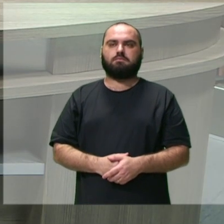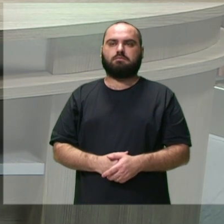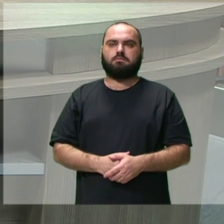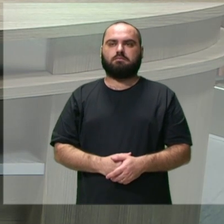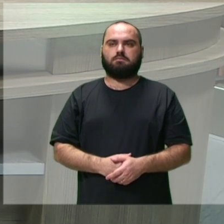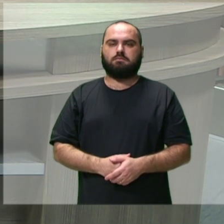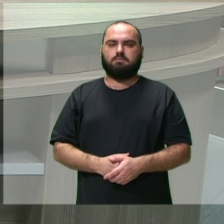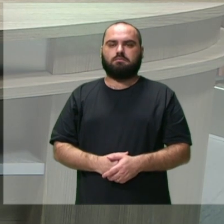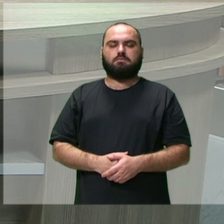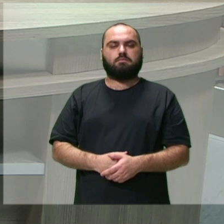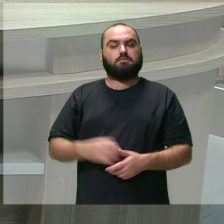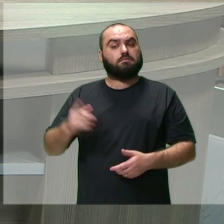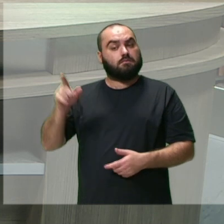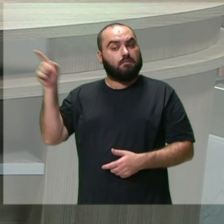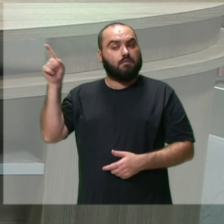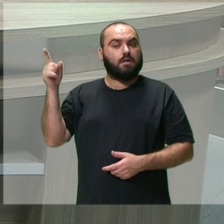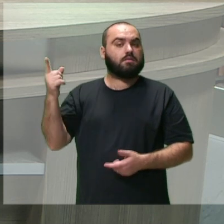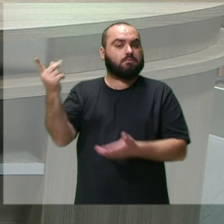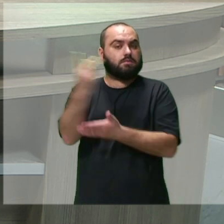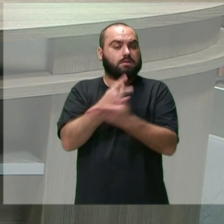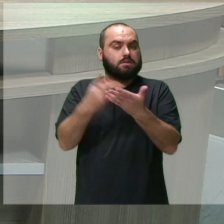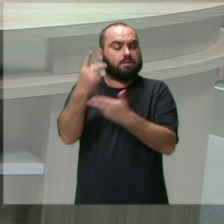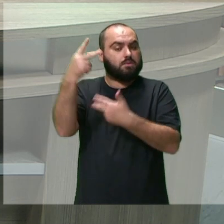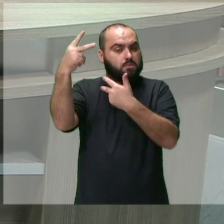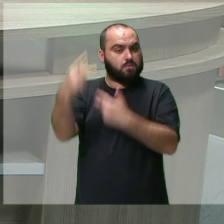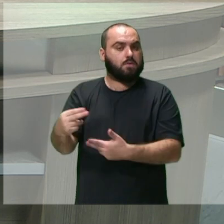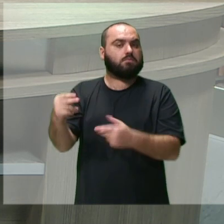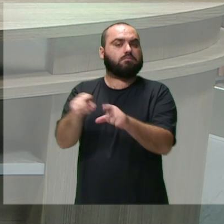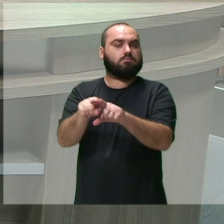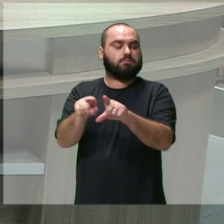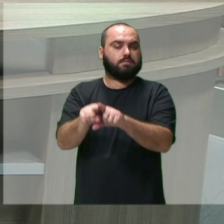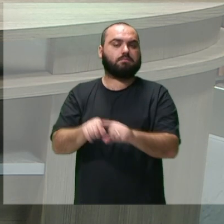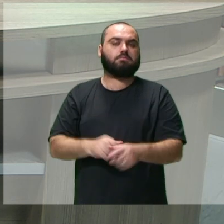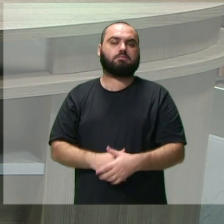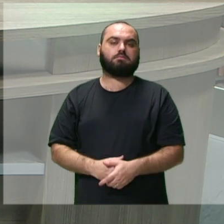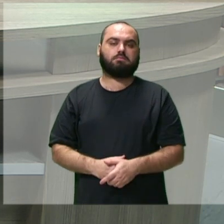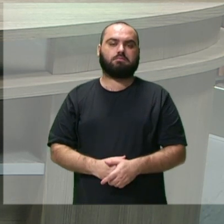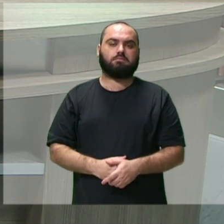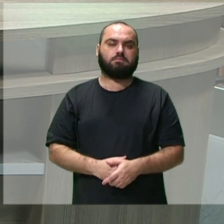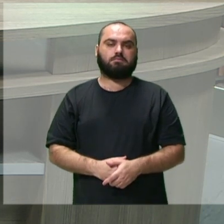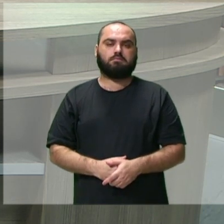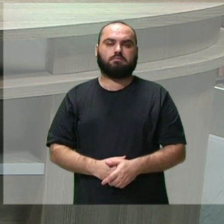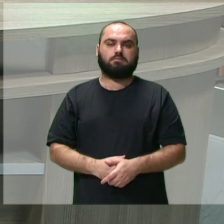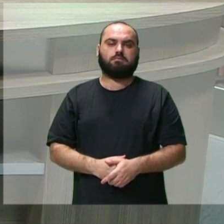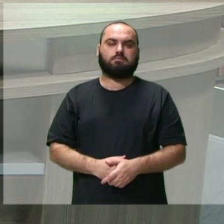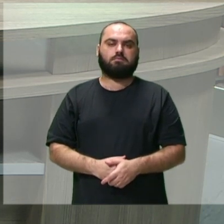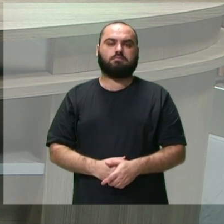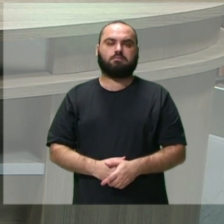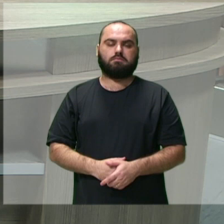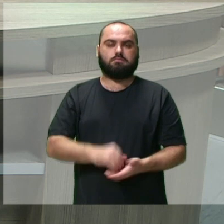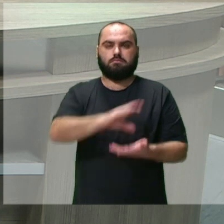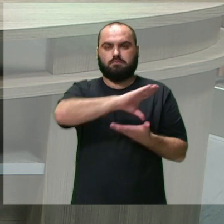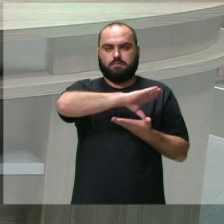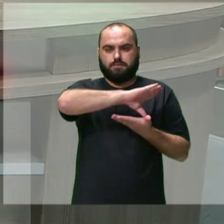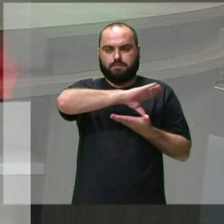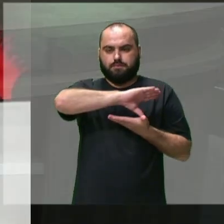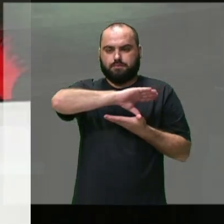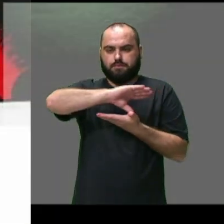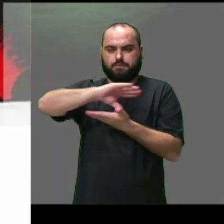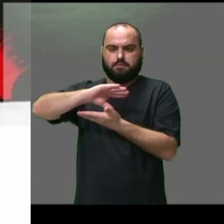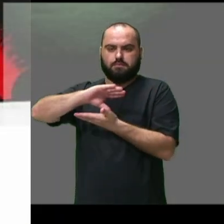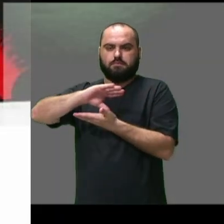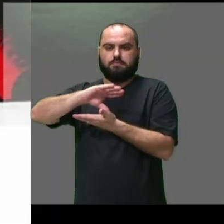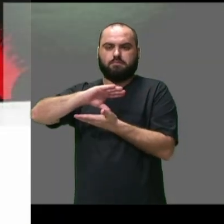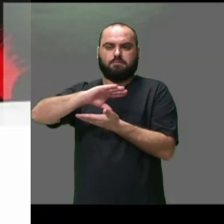esse também é da mesma série, né? Mesma série. Com também os veleiros da Regata de